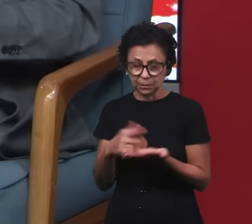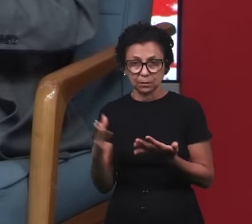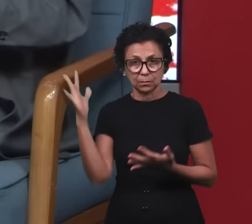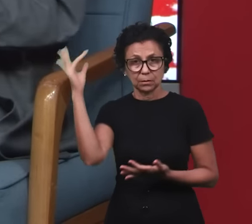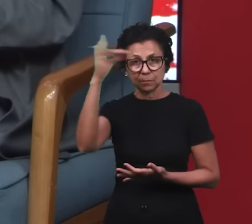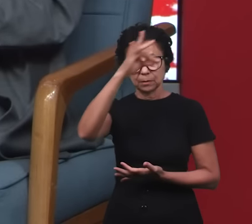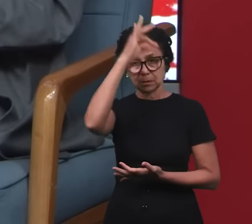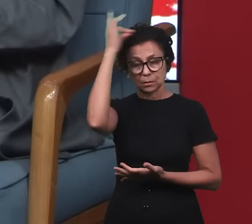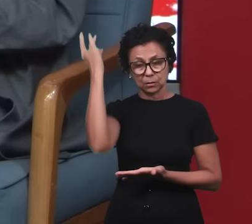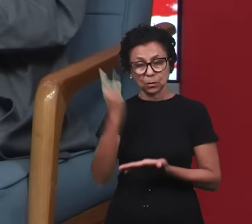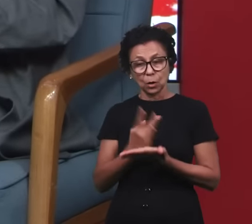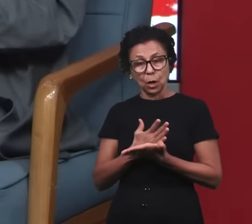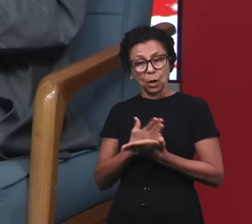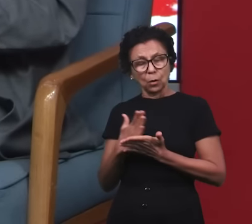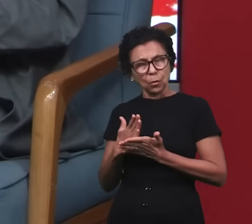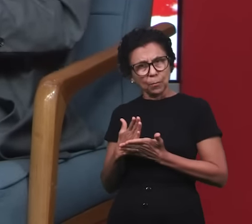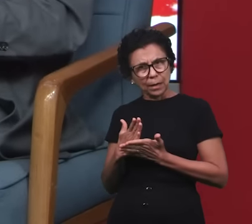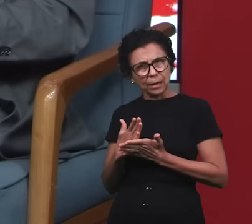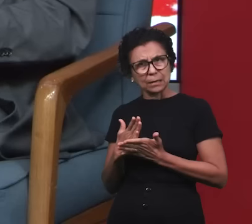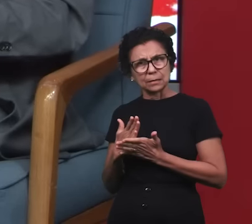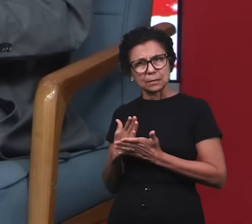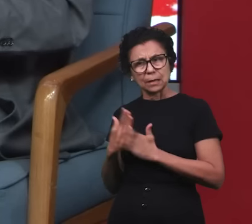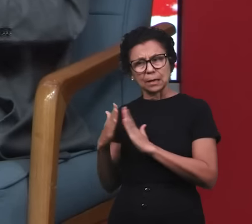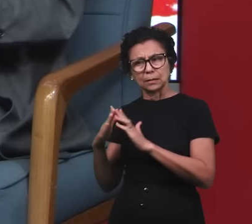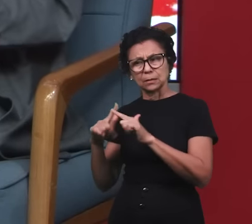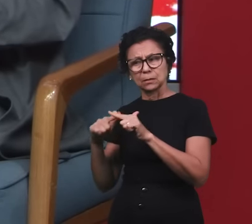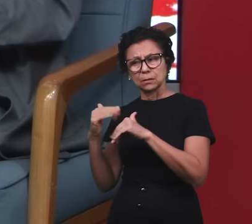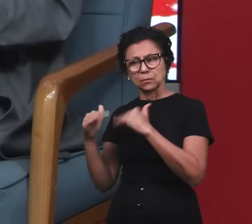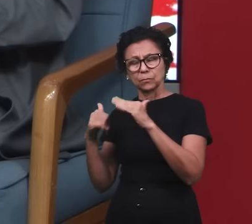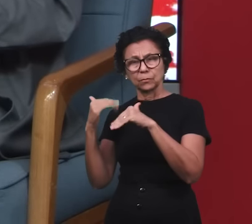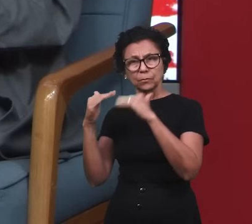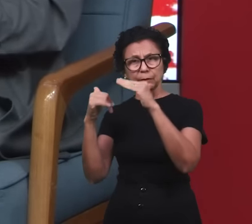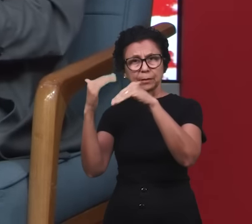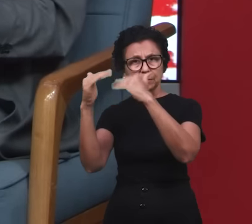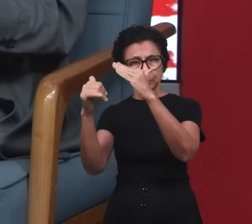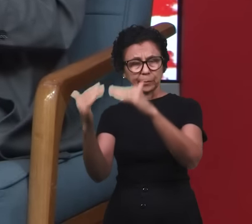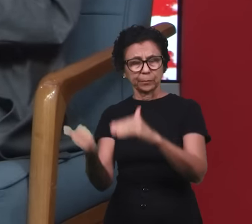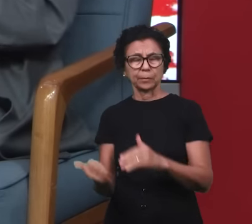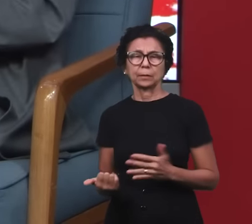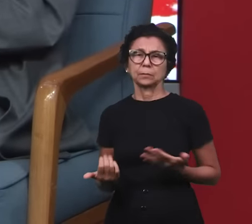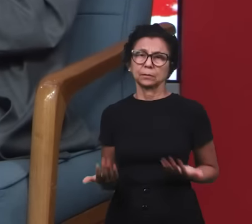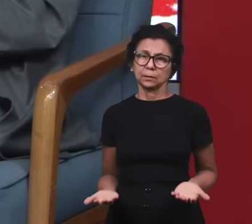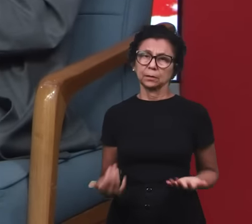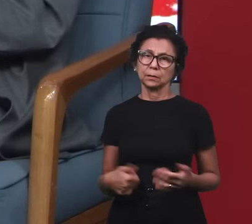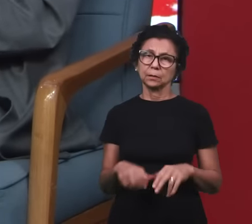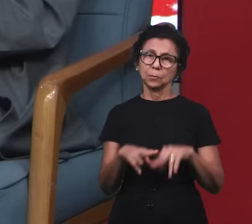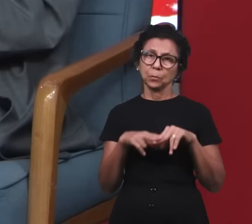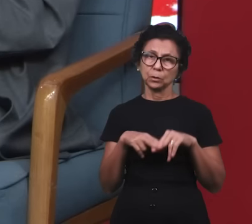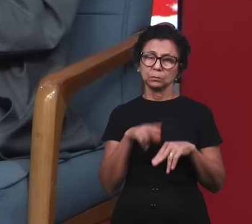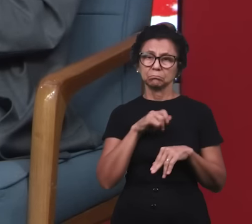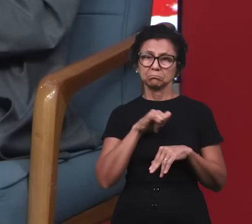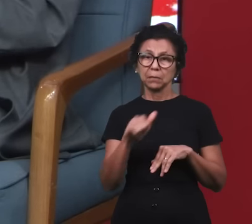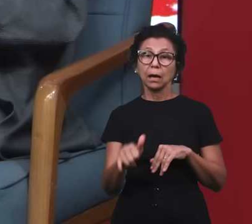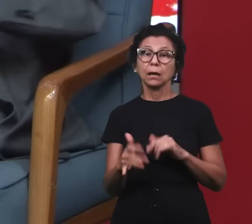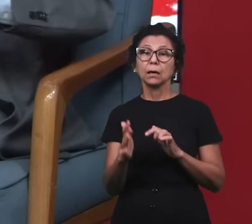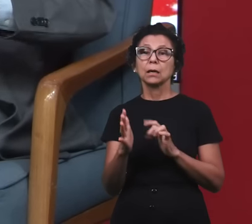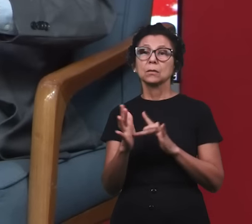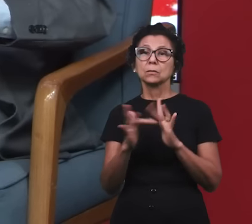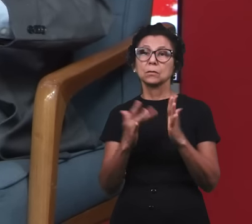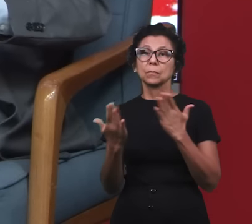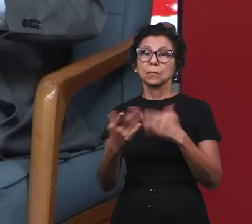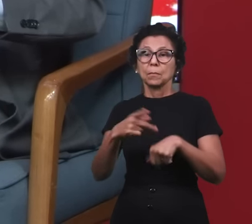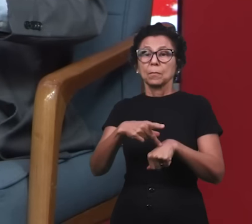a construir a igreja em cima dessa base. Por isso que Jesus é a pedra, né?